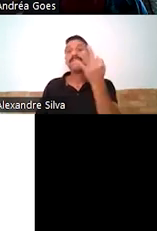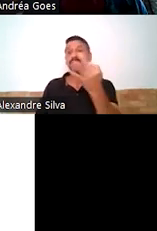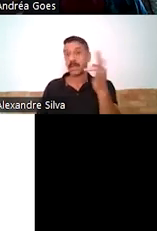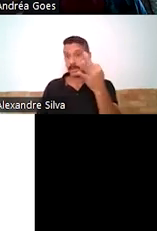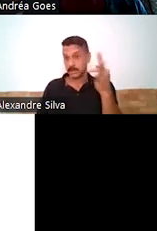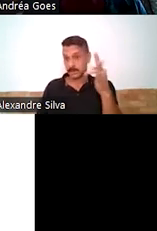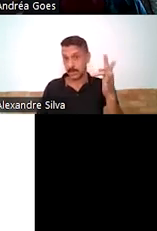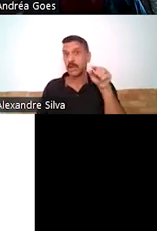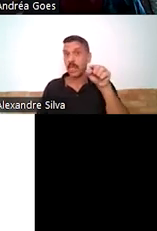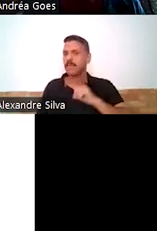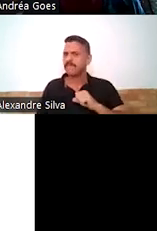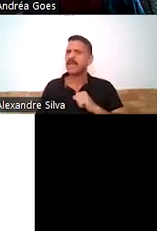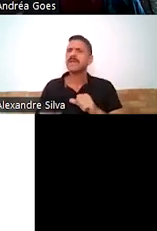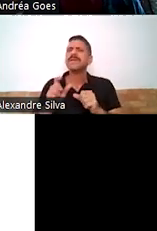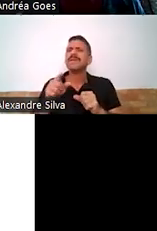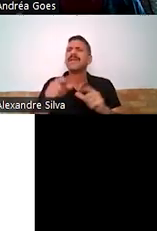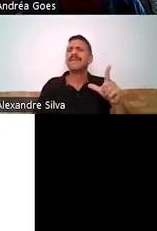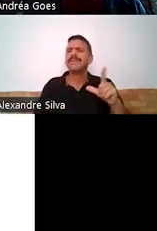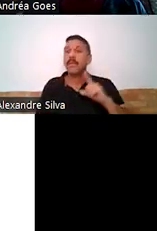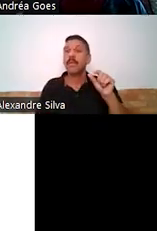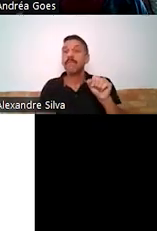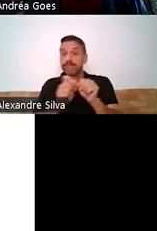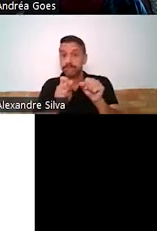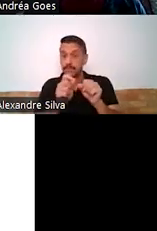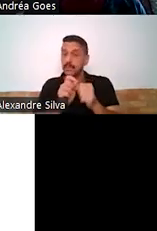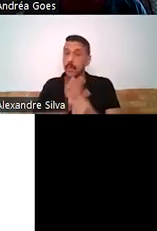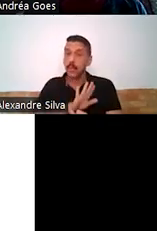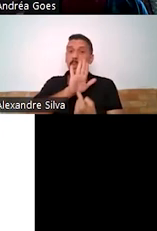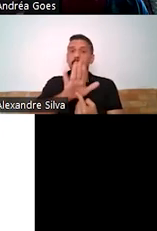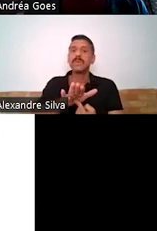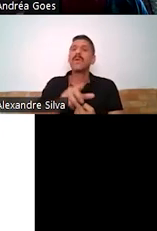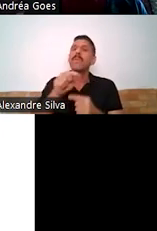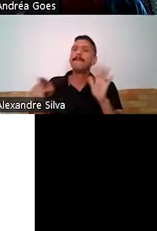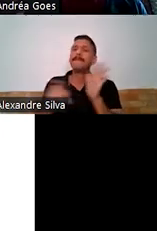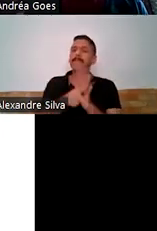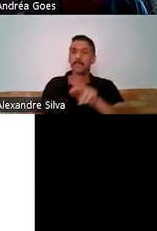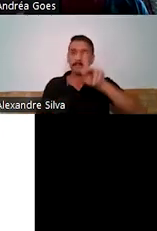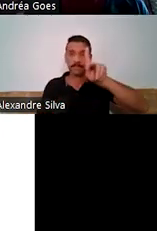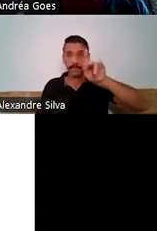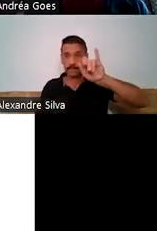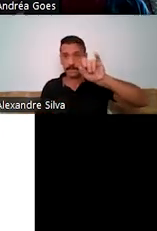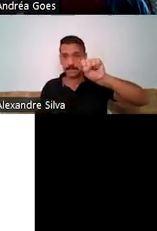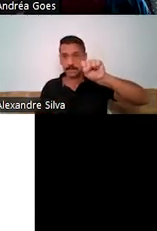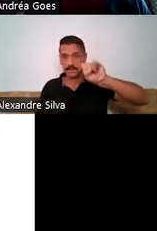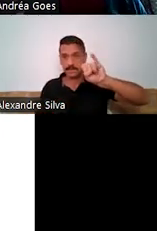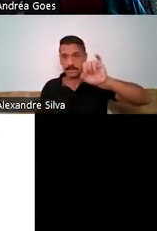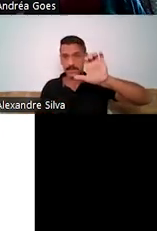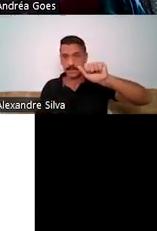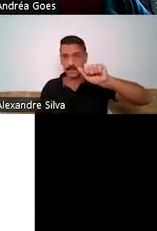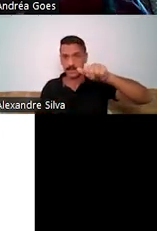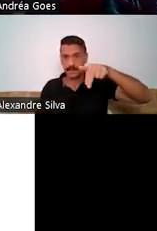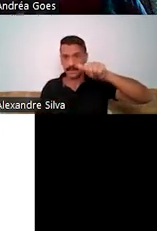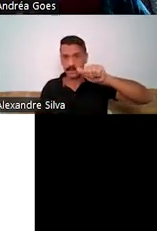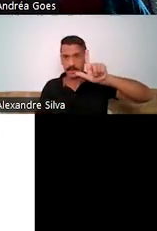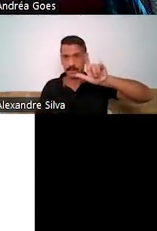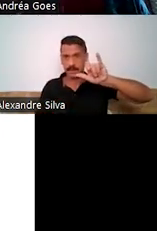Scientifique. Então, ele faz uma espécie de contribuição a uma psicanálise do conhecimento objetivo. Então,